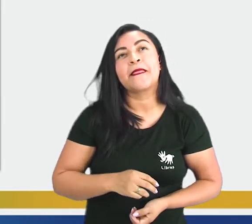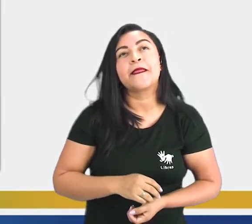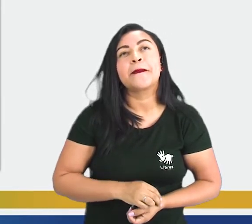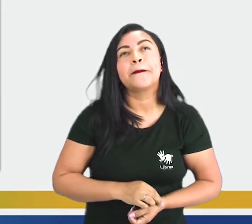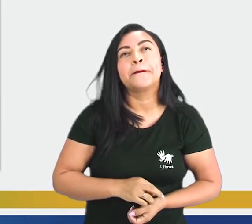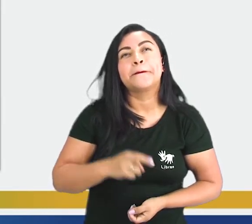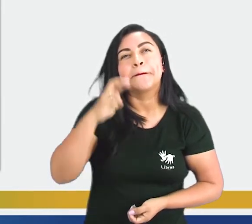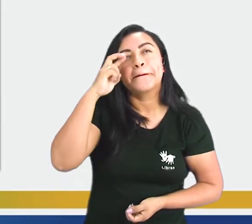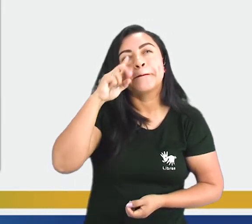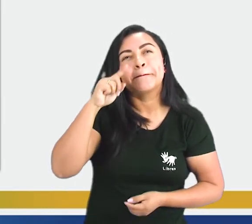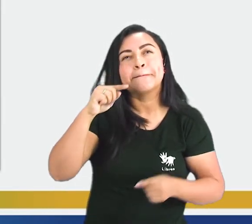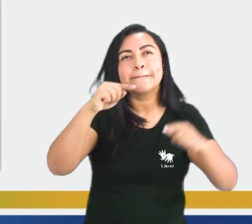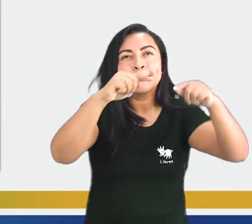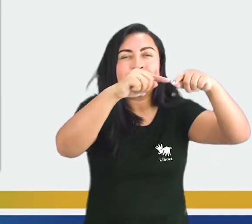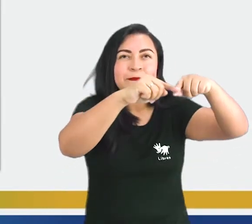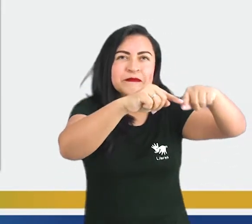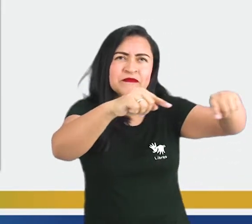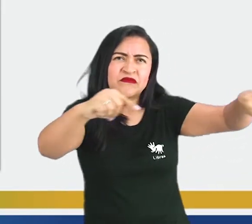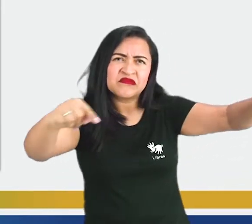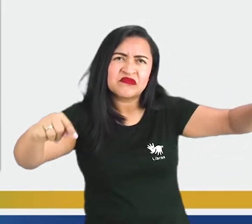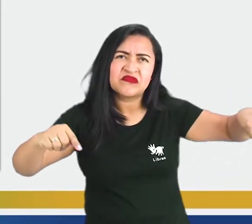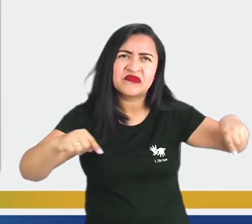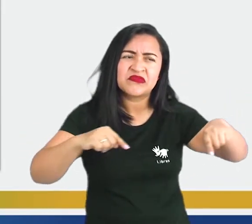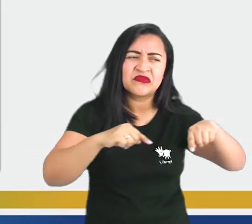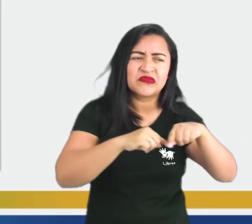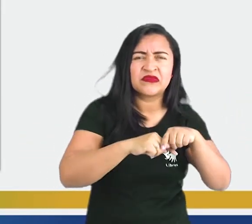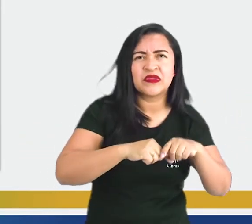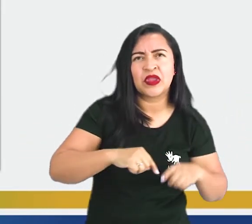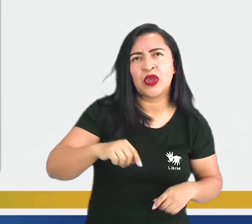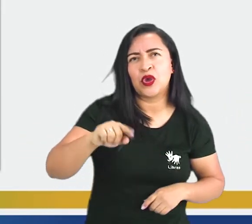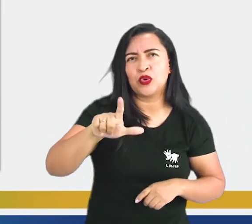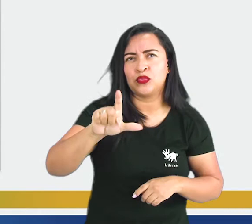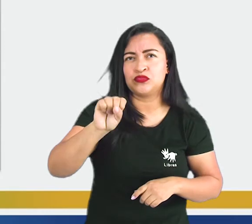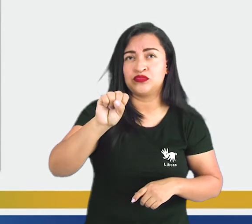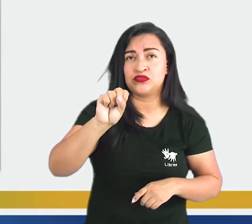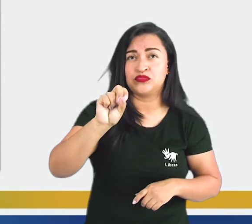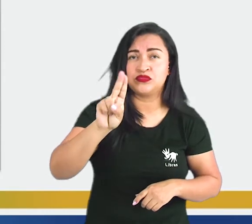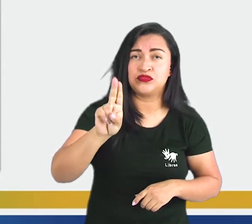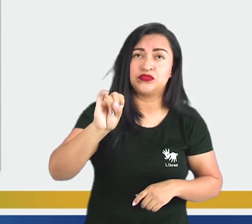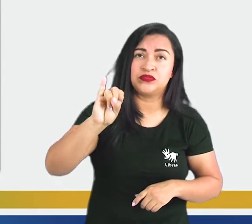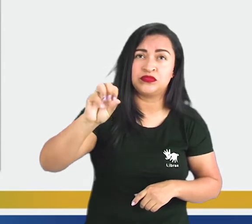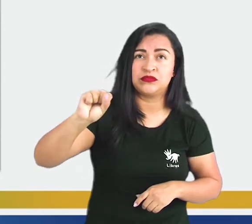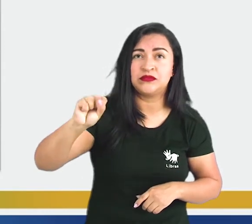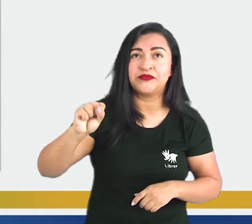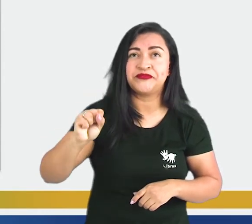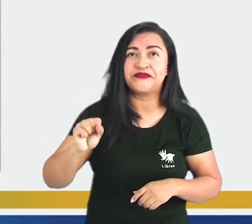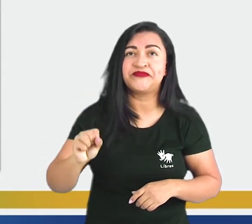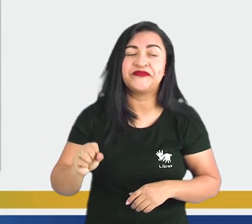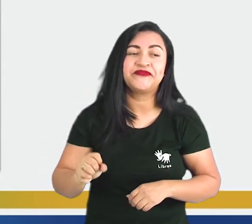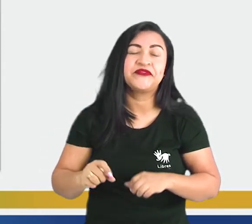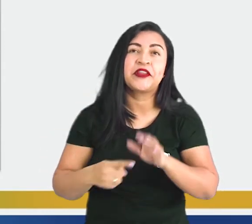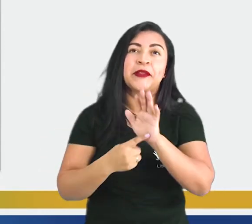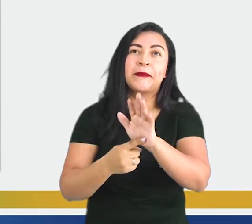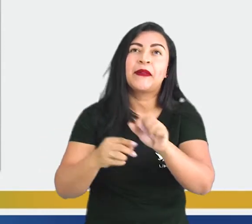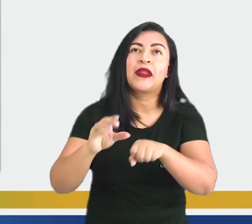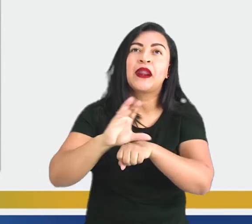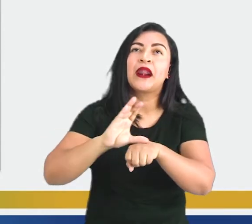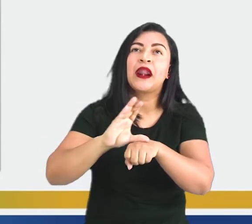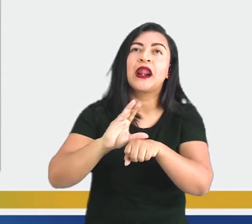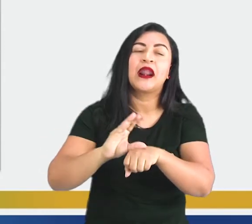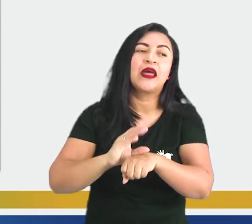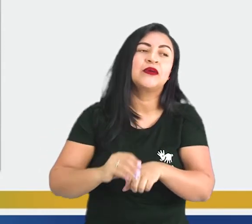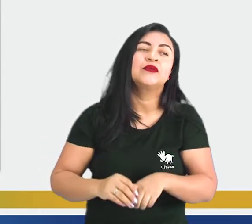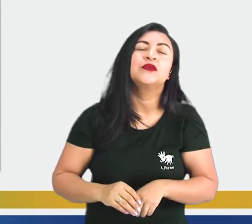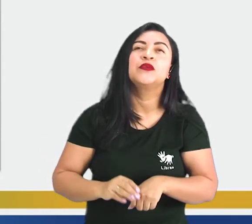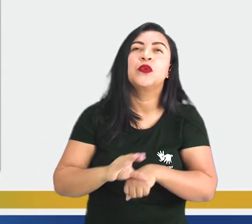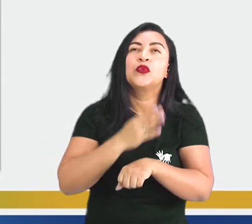Observe o terreno de Luiz, representado na cor cinza na malha quadriculada a seguir, em que cada